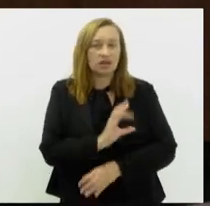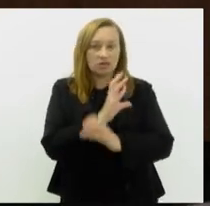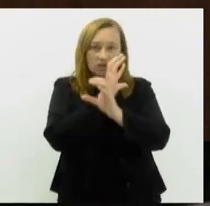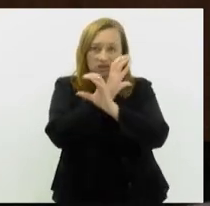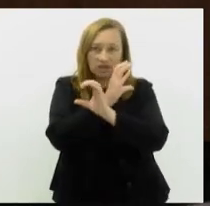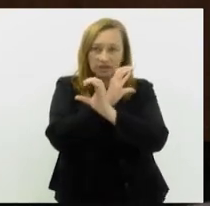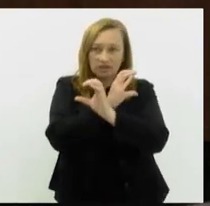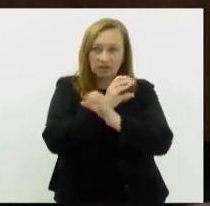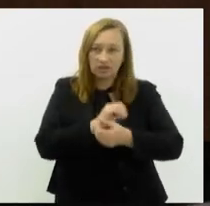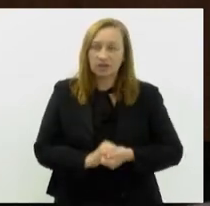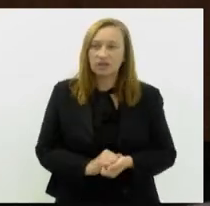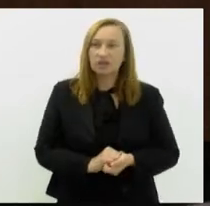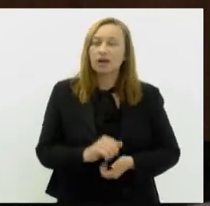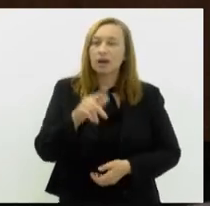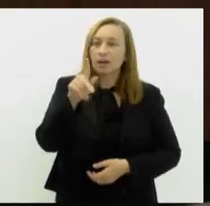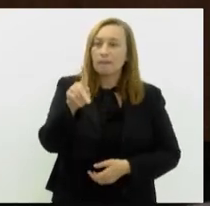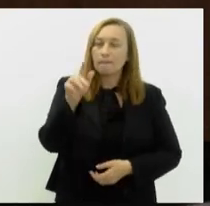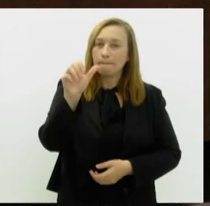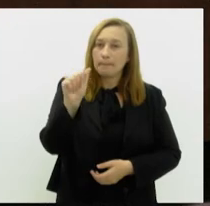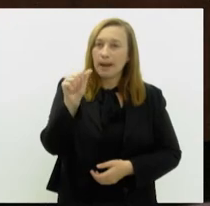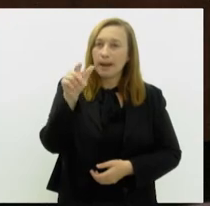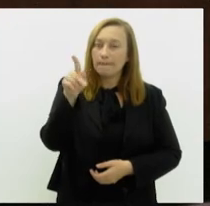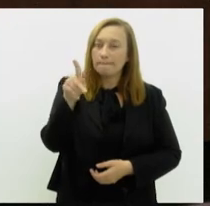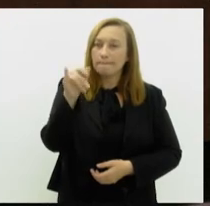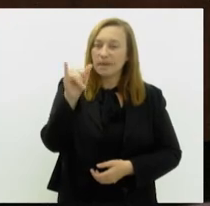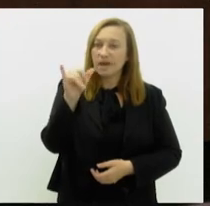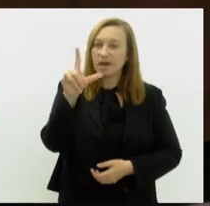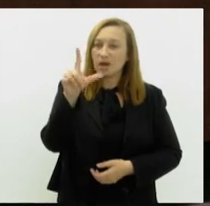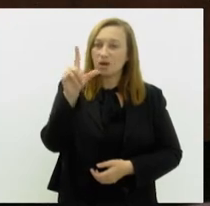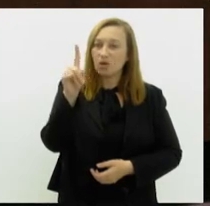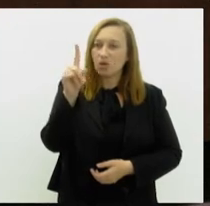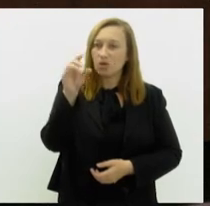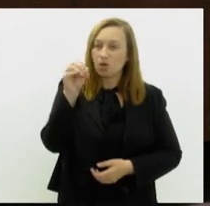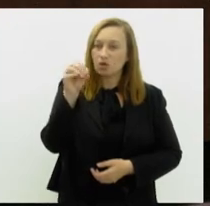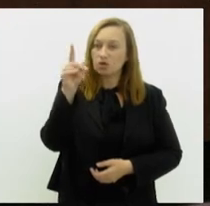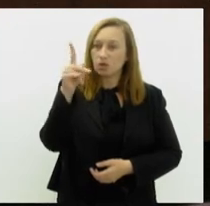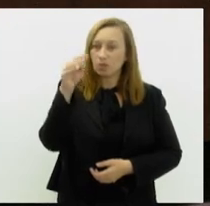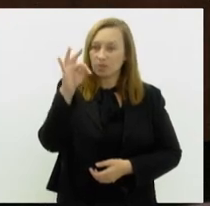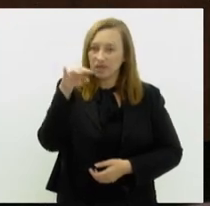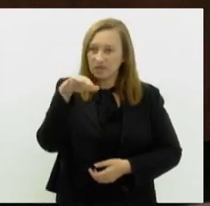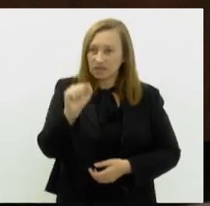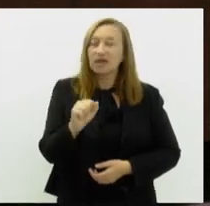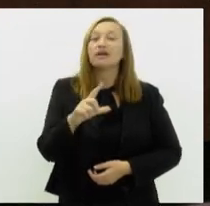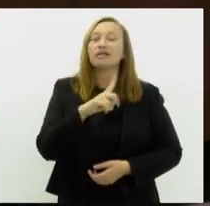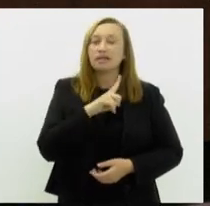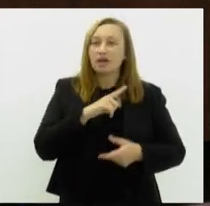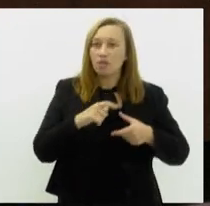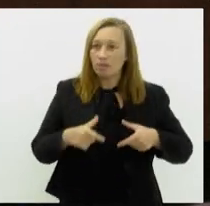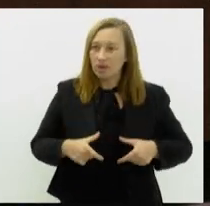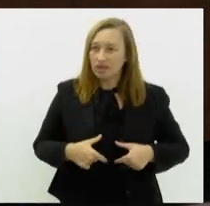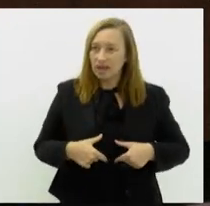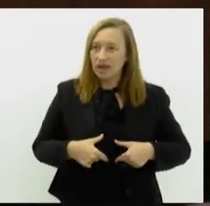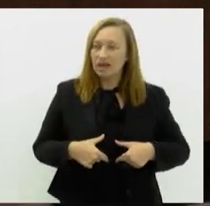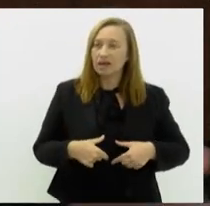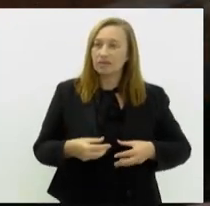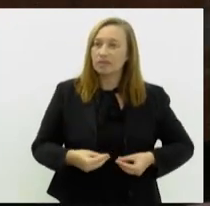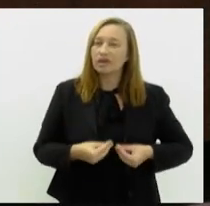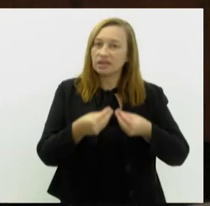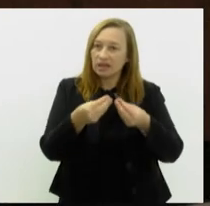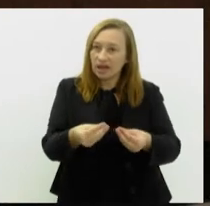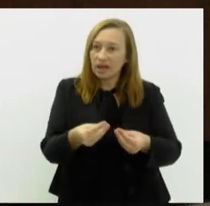parte dos papiloscopistas, tem uma medalha para entregar e pedir aí a sua atenção